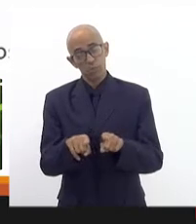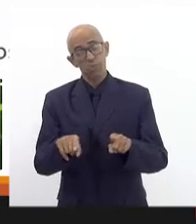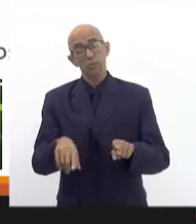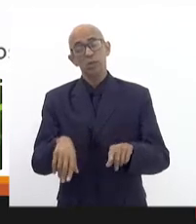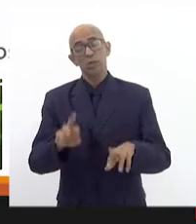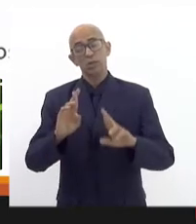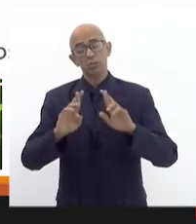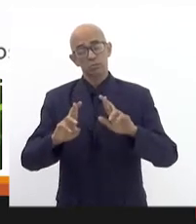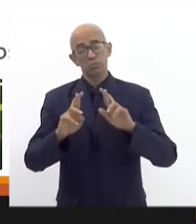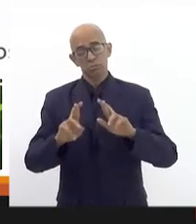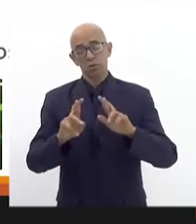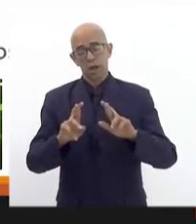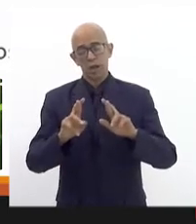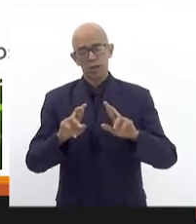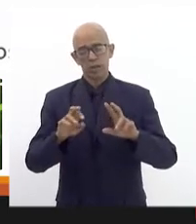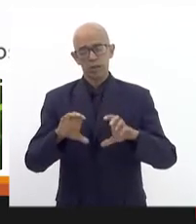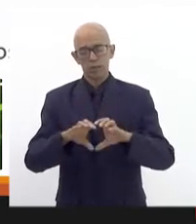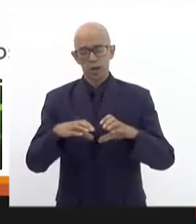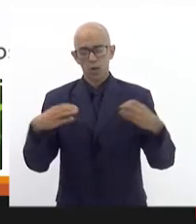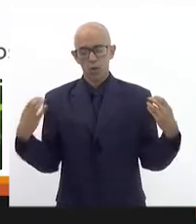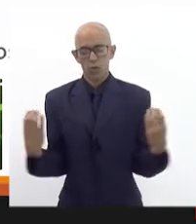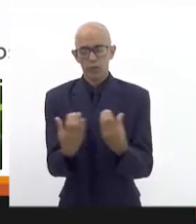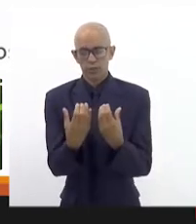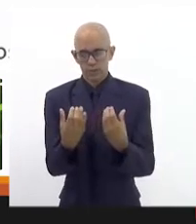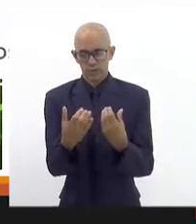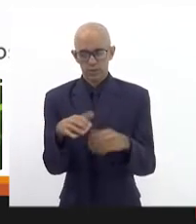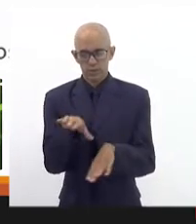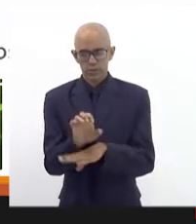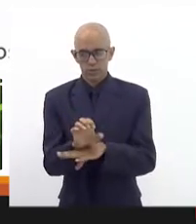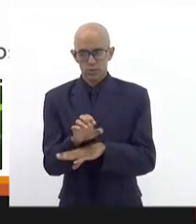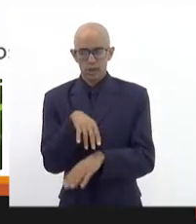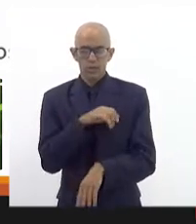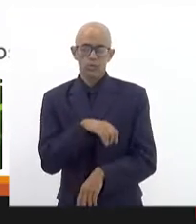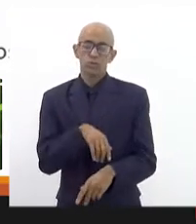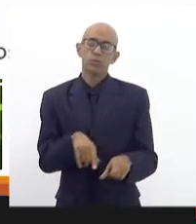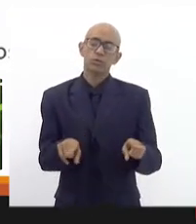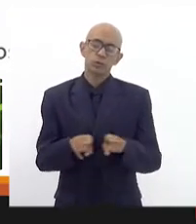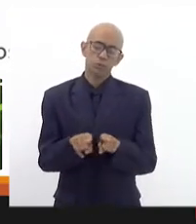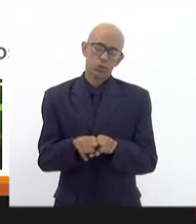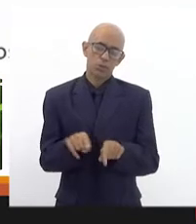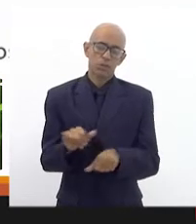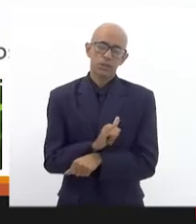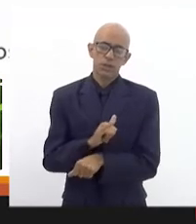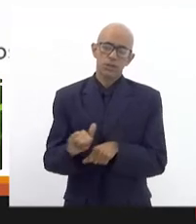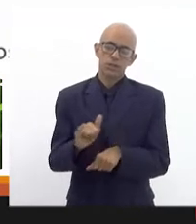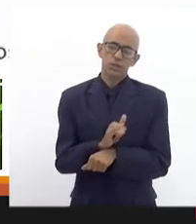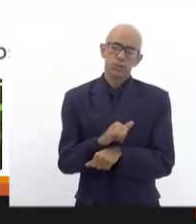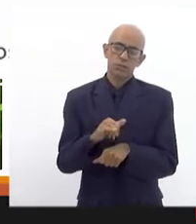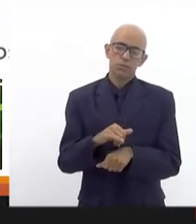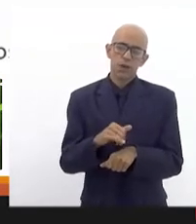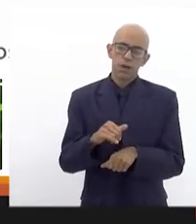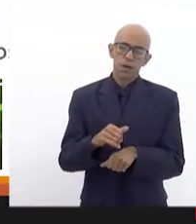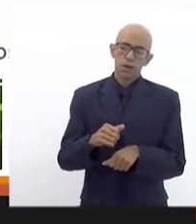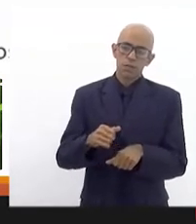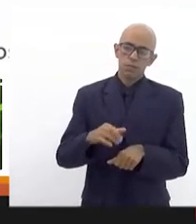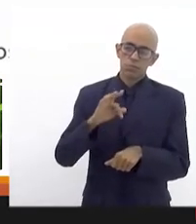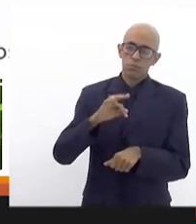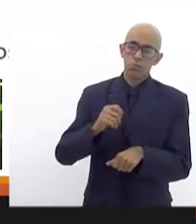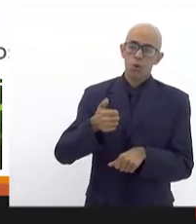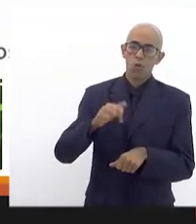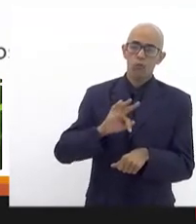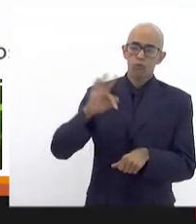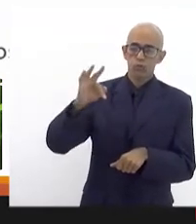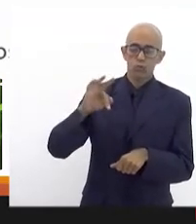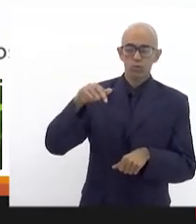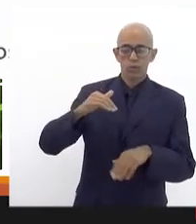conferência estadual de ciência e inovação, e a gente ter uma estratégia definida para os próximos anos para ajudar o Estado do Rio de Janeiro a superar essa